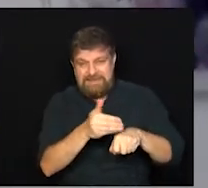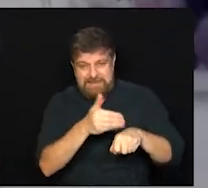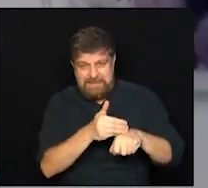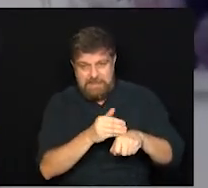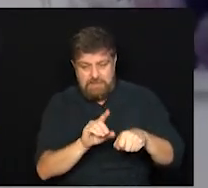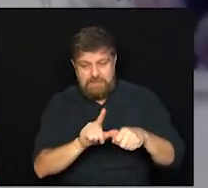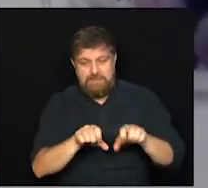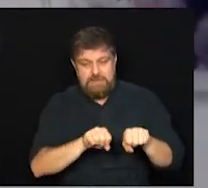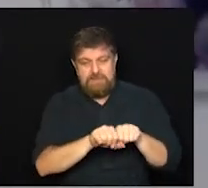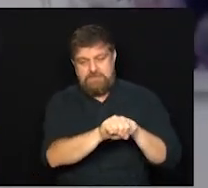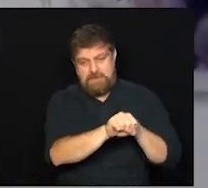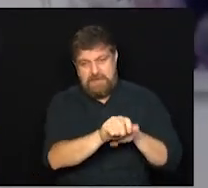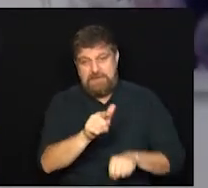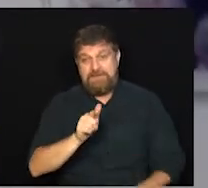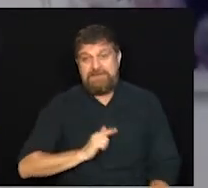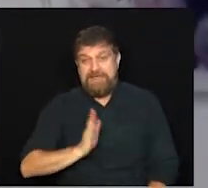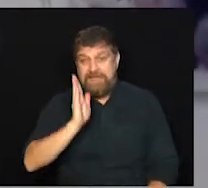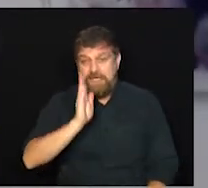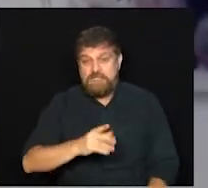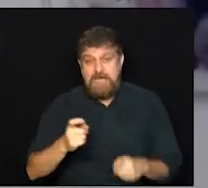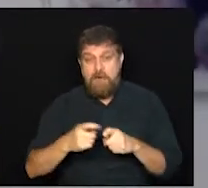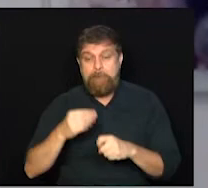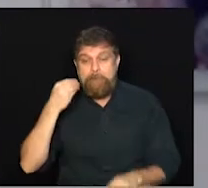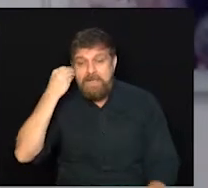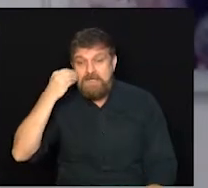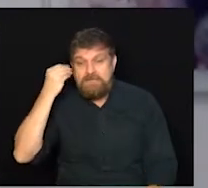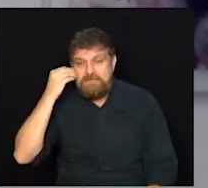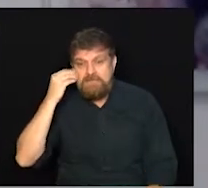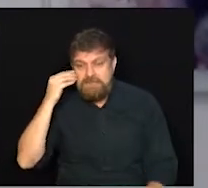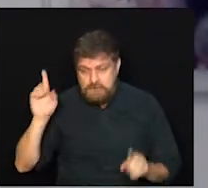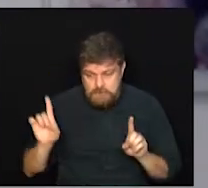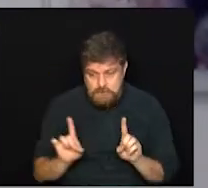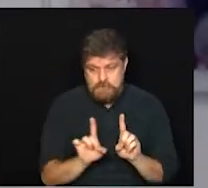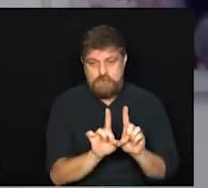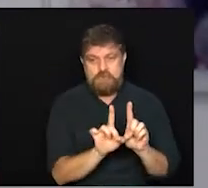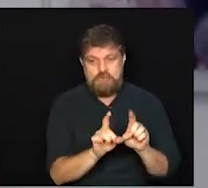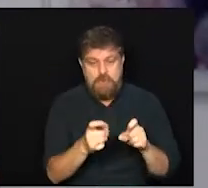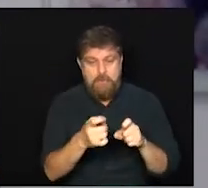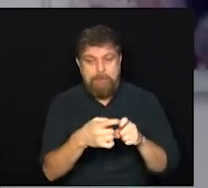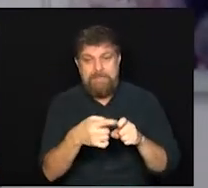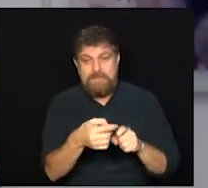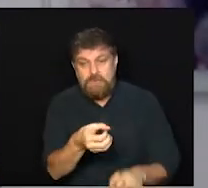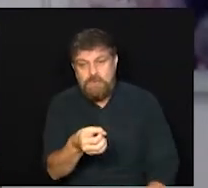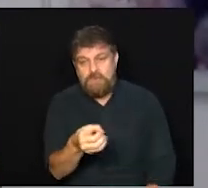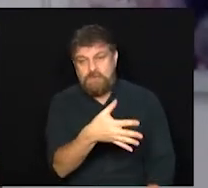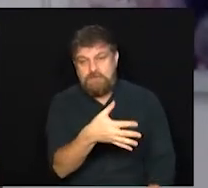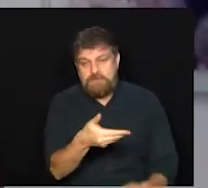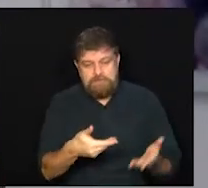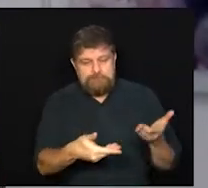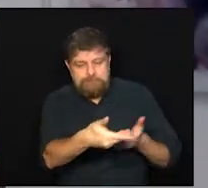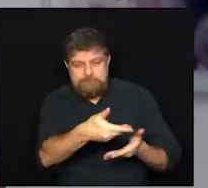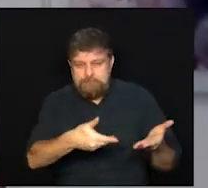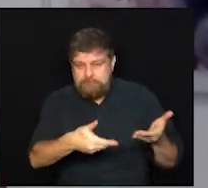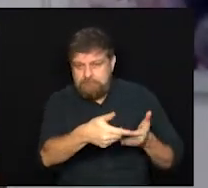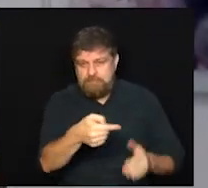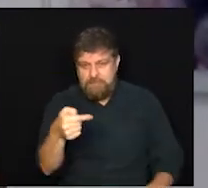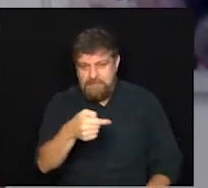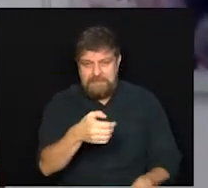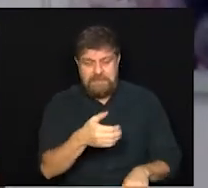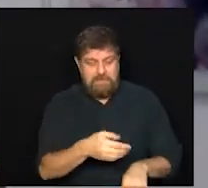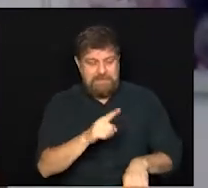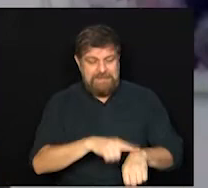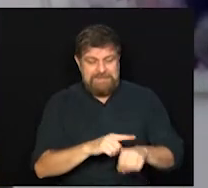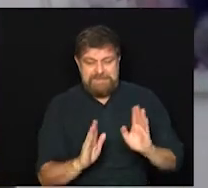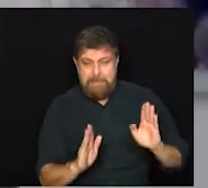depois. Então, existe uma oportunidade, quando termina o curso de medicina, de muito disso já ser recuperado na residência